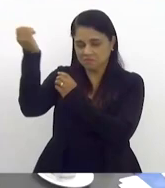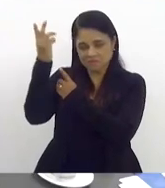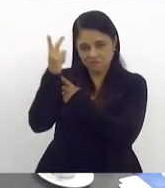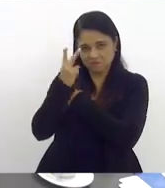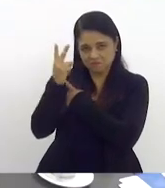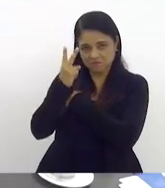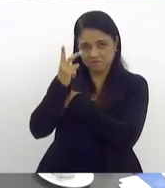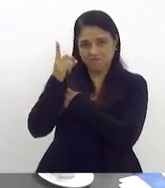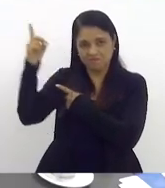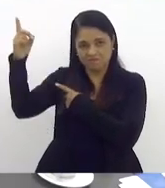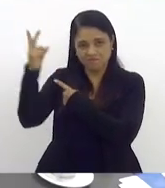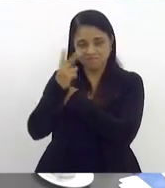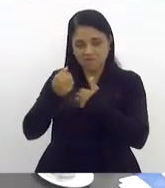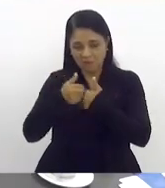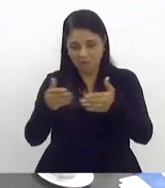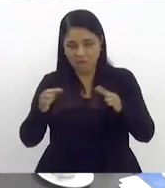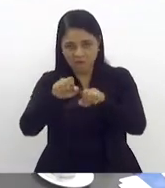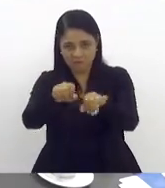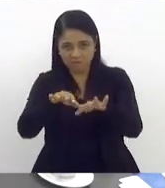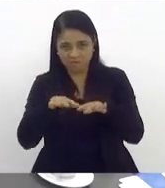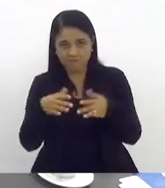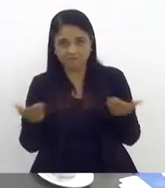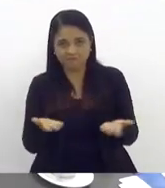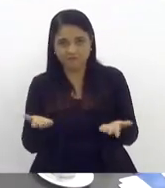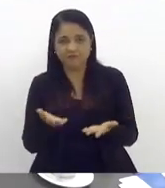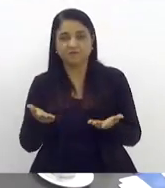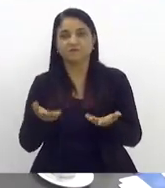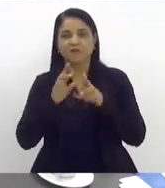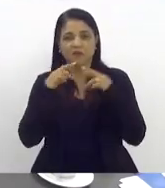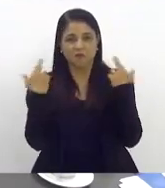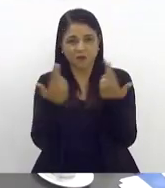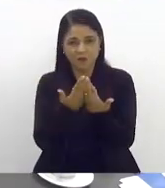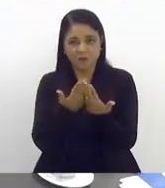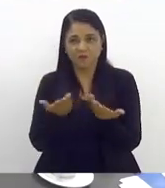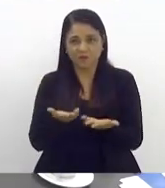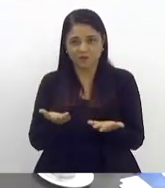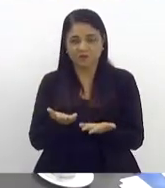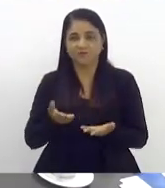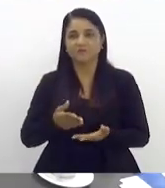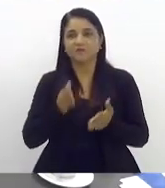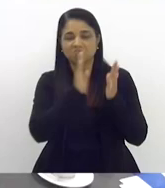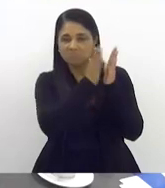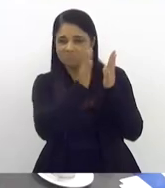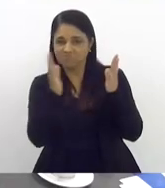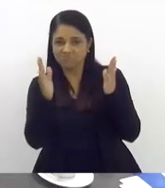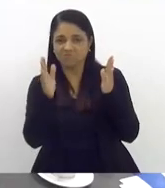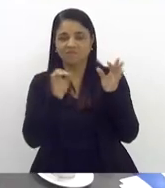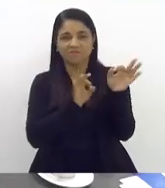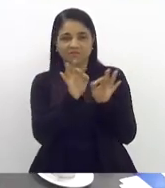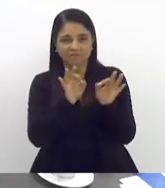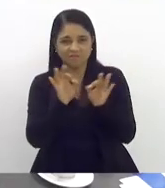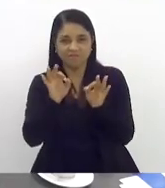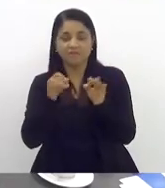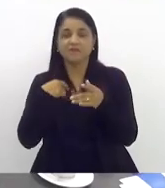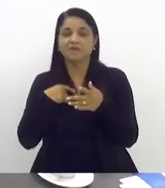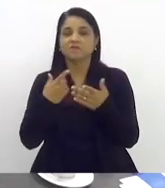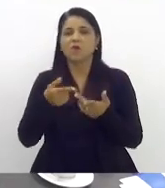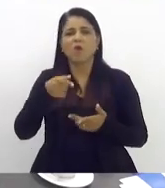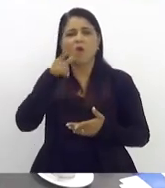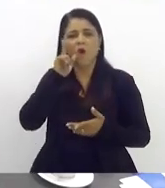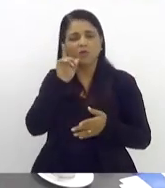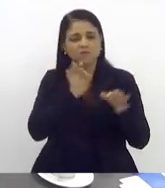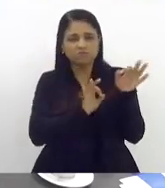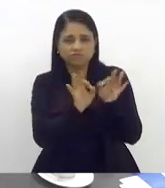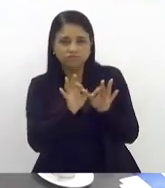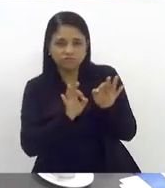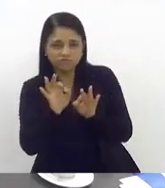aberta a sessão. A gente tem duas. Uma questão de ordem. Lógico, deputado doutor Serginho. Dentro daquilo que nós entabulamos ontem,